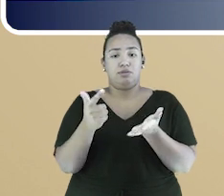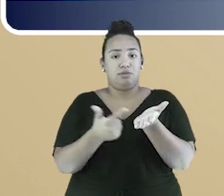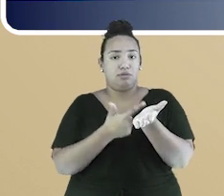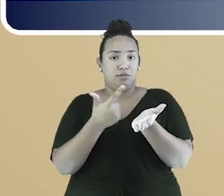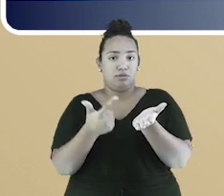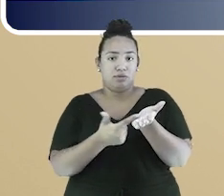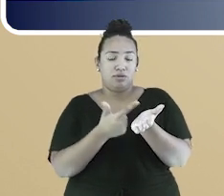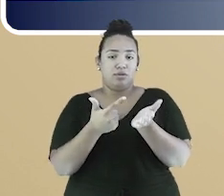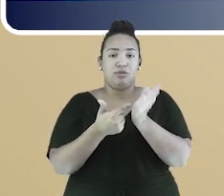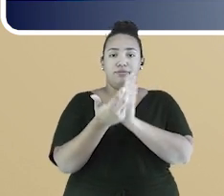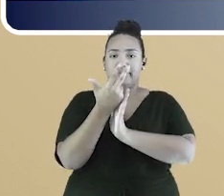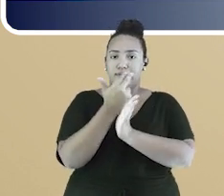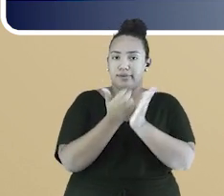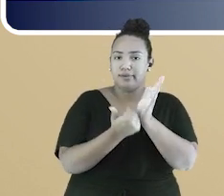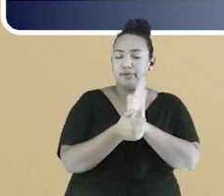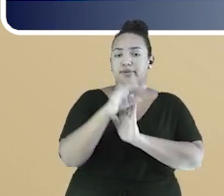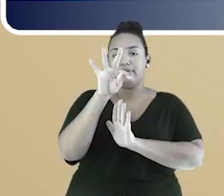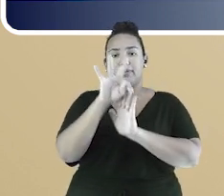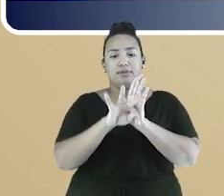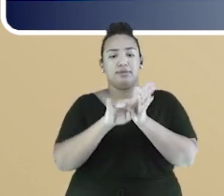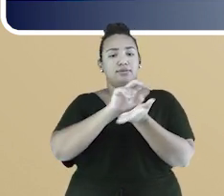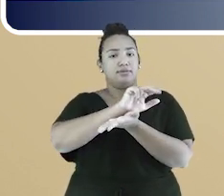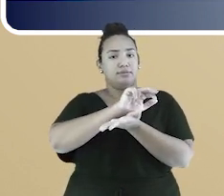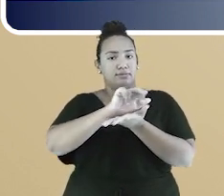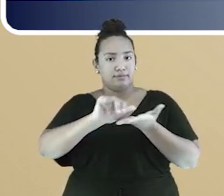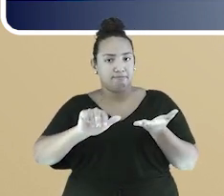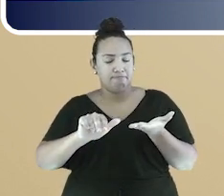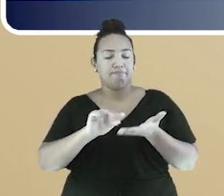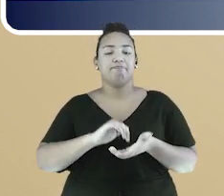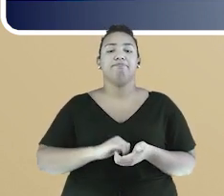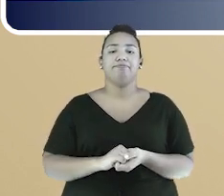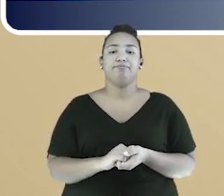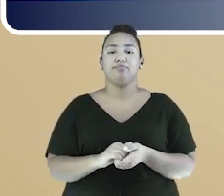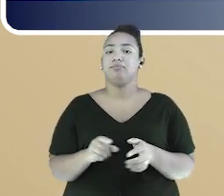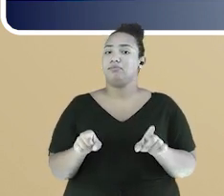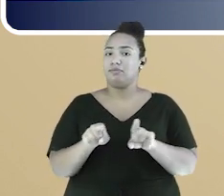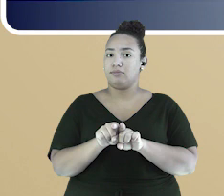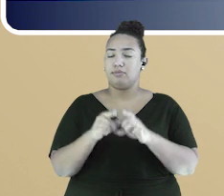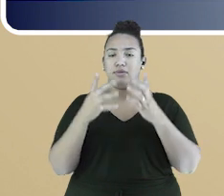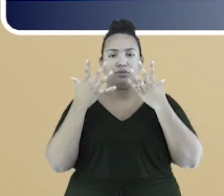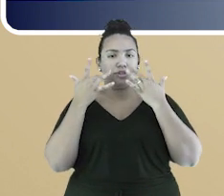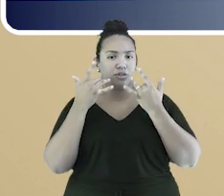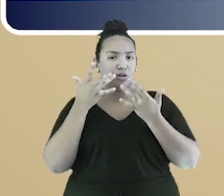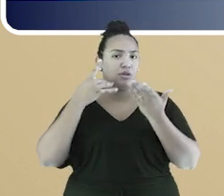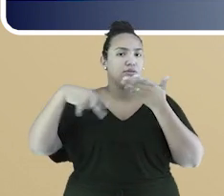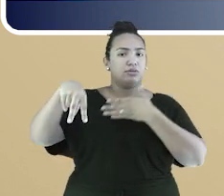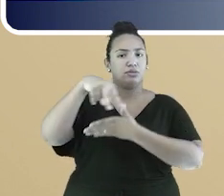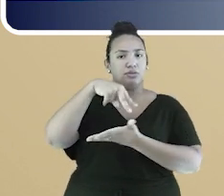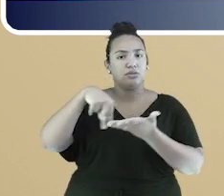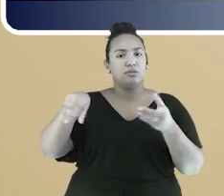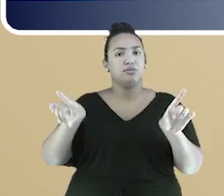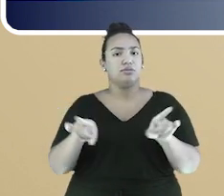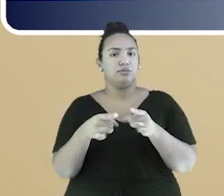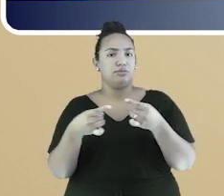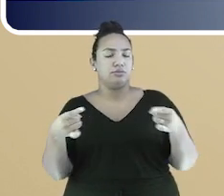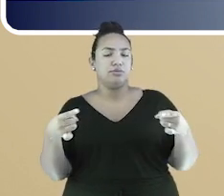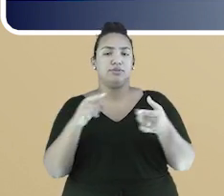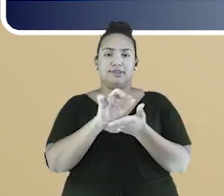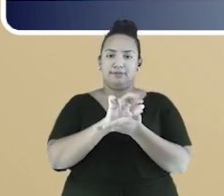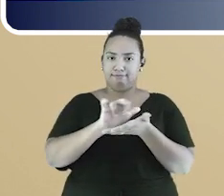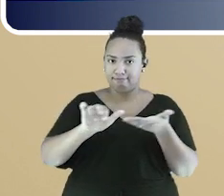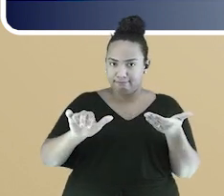de livros, ilustrações e textos diversos, etc., cenográficas, coreográficas, musicais,